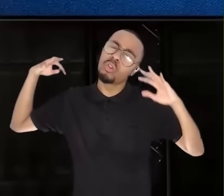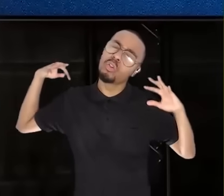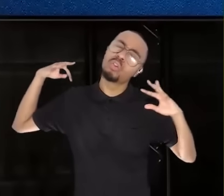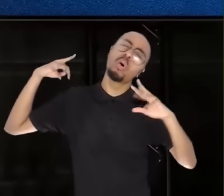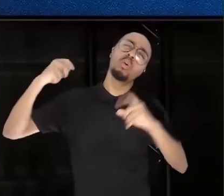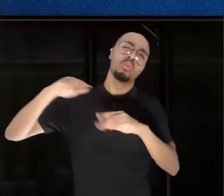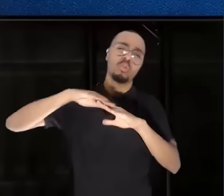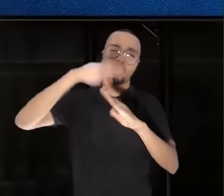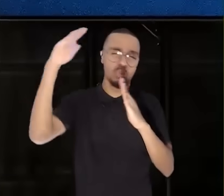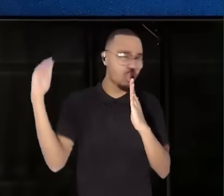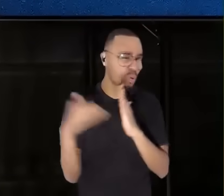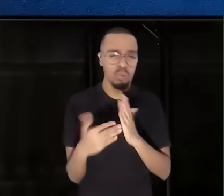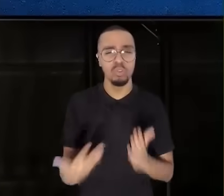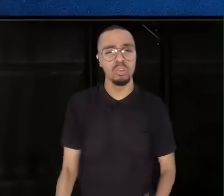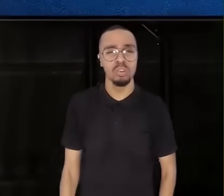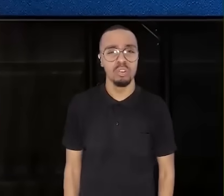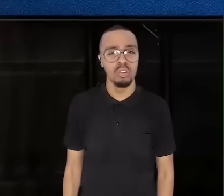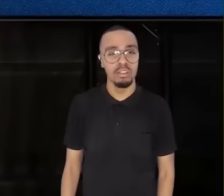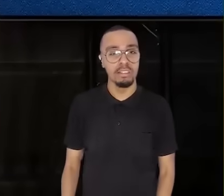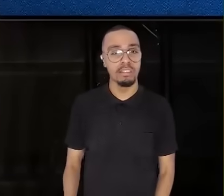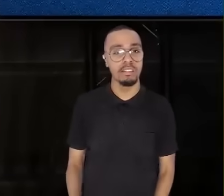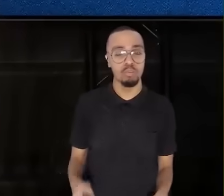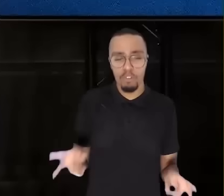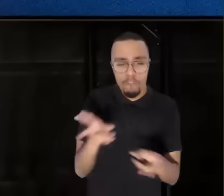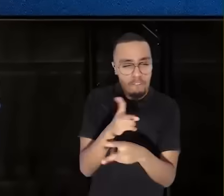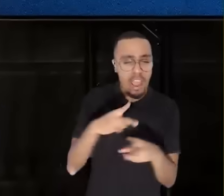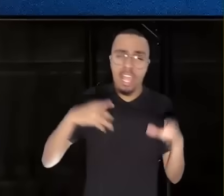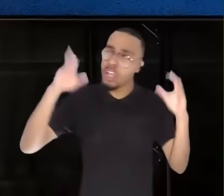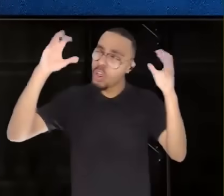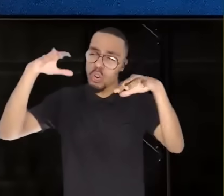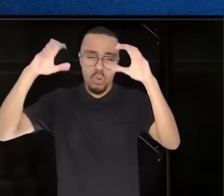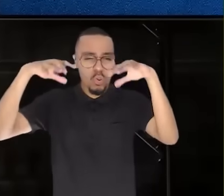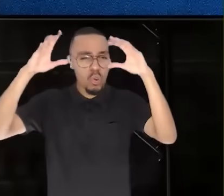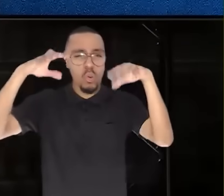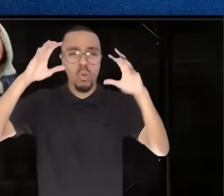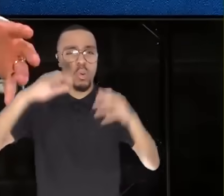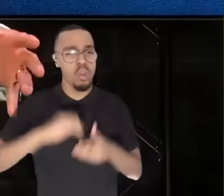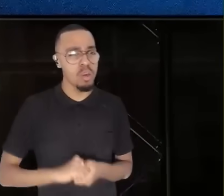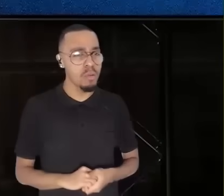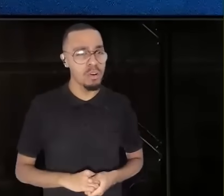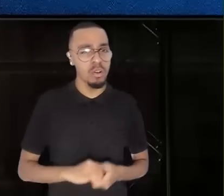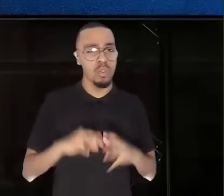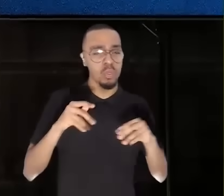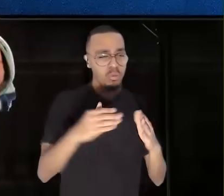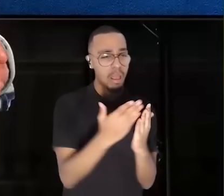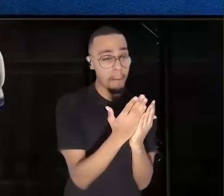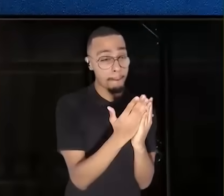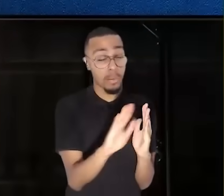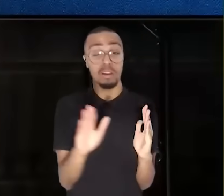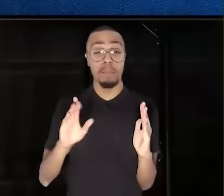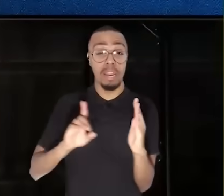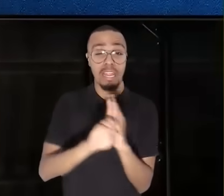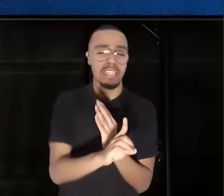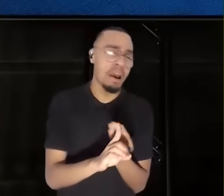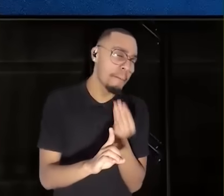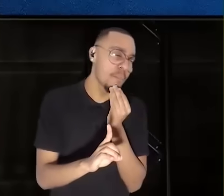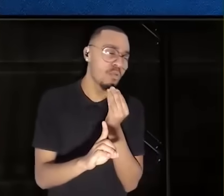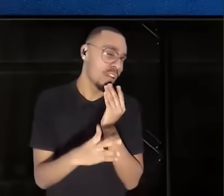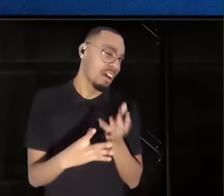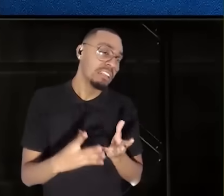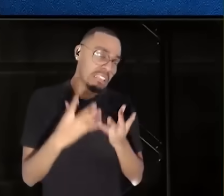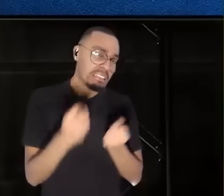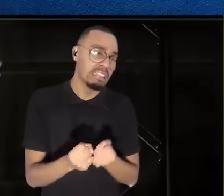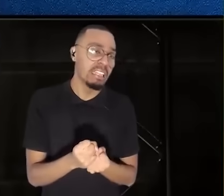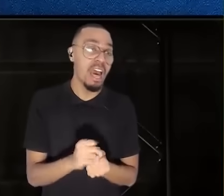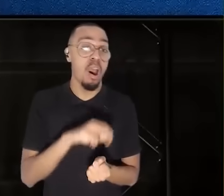o que vai acontecer. Cada vento, cada tempestade, cada porta aberta, cada porta fechada, cada